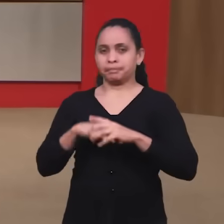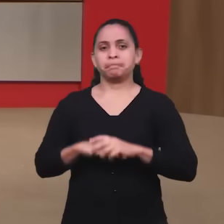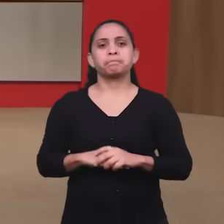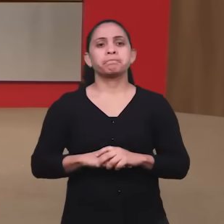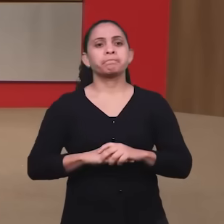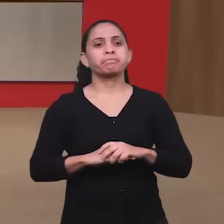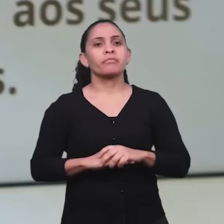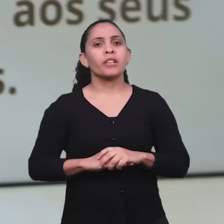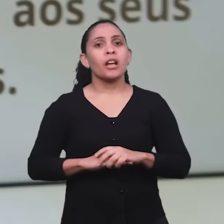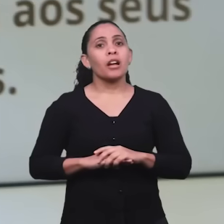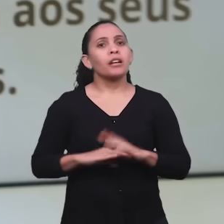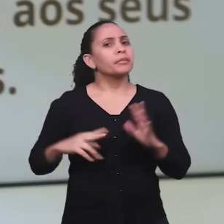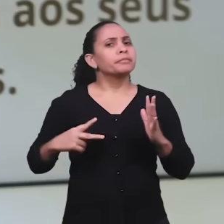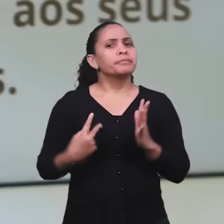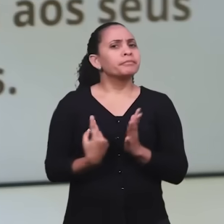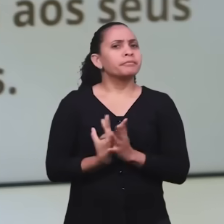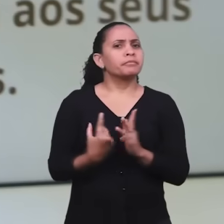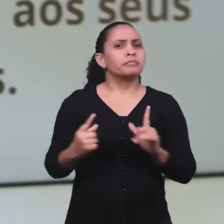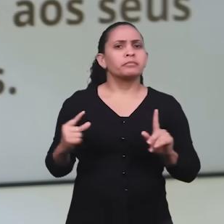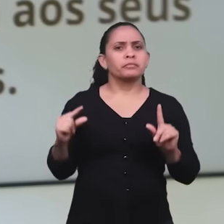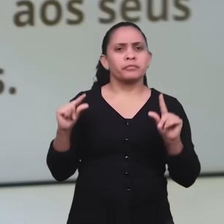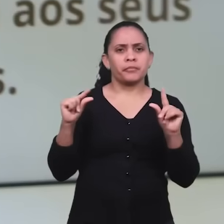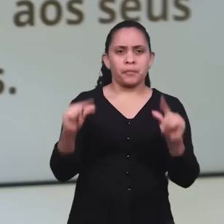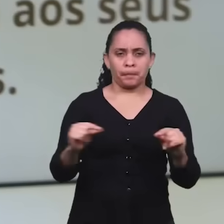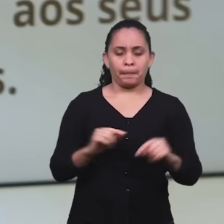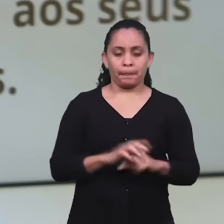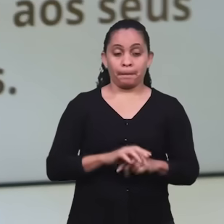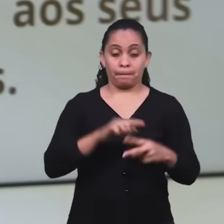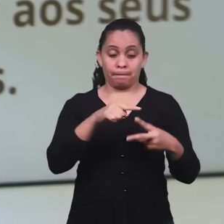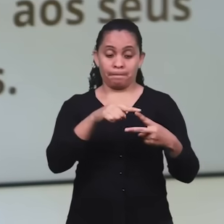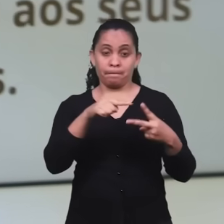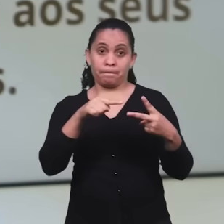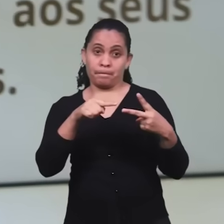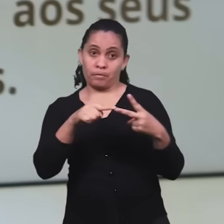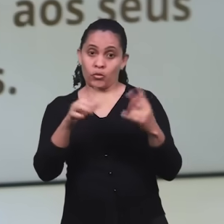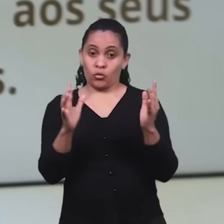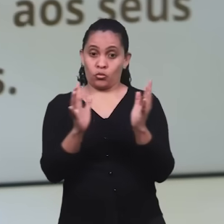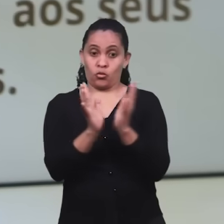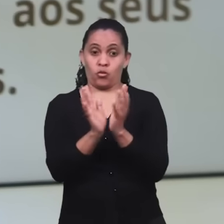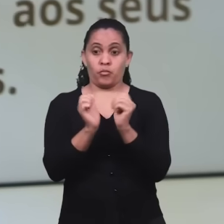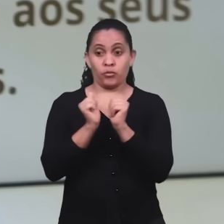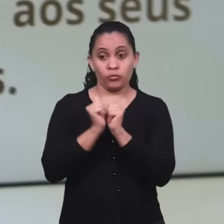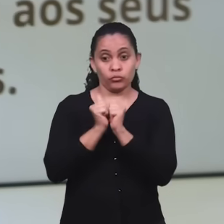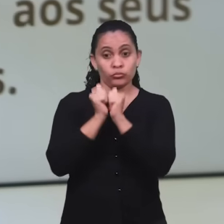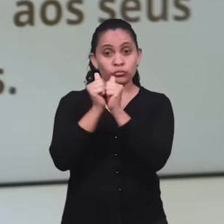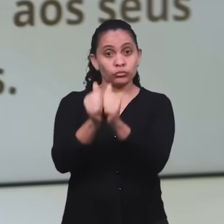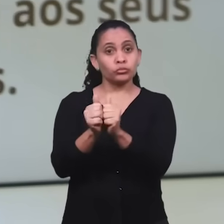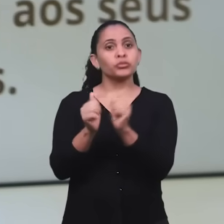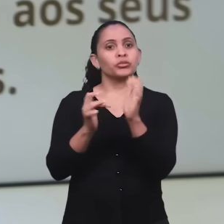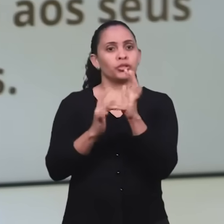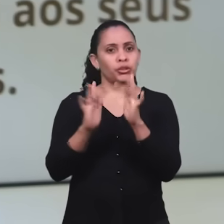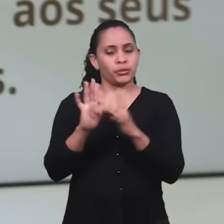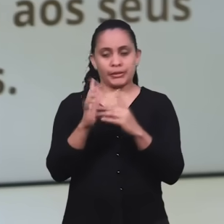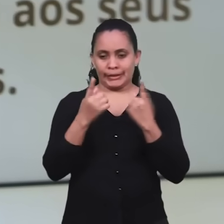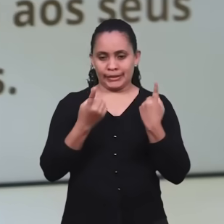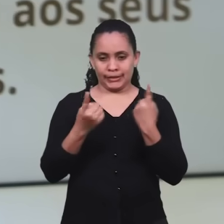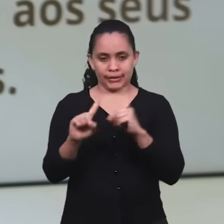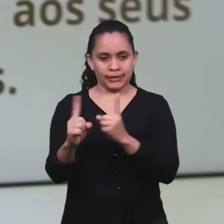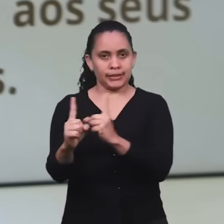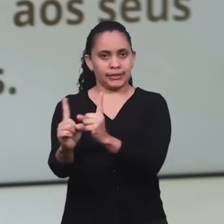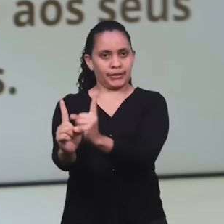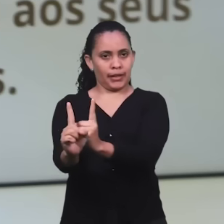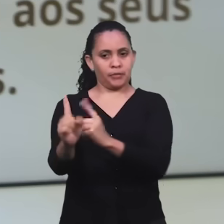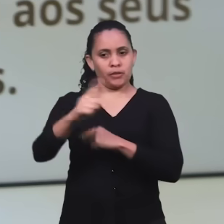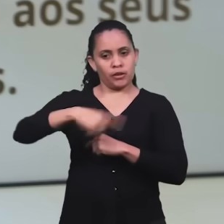leitura. Isso por si só, esses dois grupos que acompanhavam o Senhor Jesus, os discípulos,